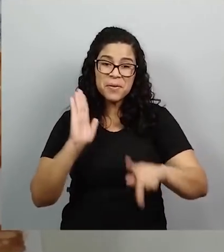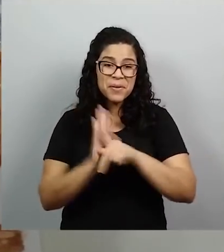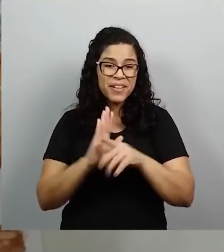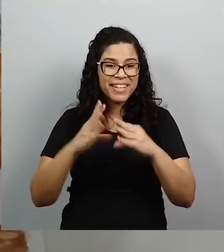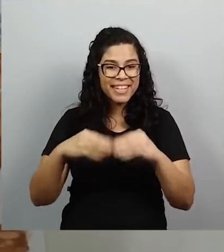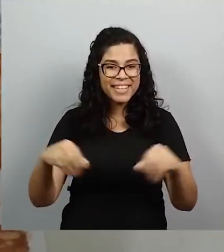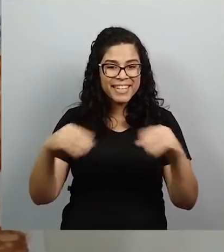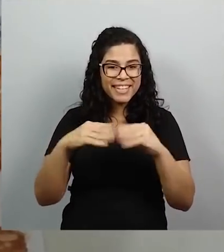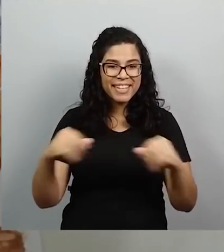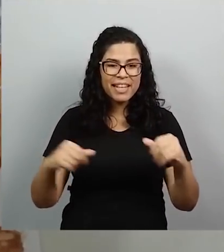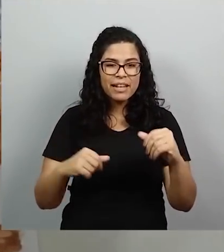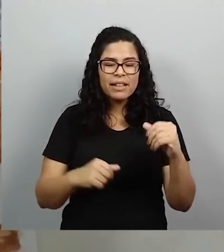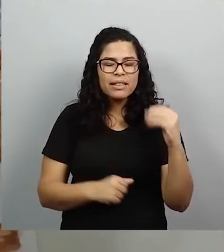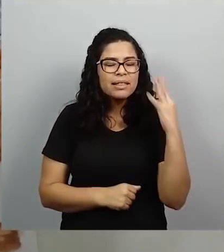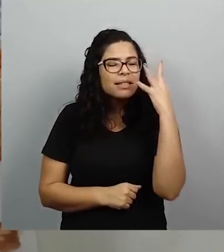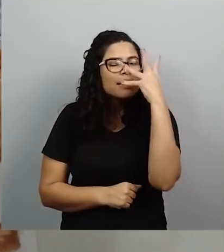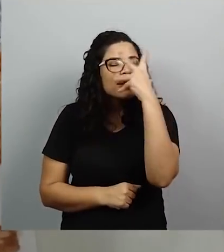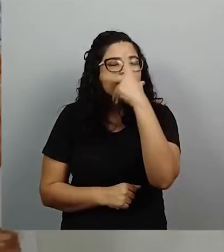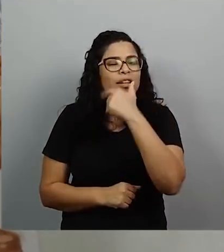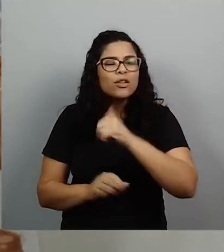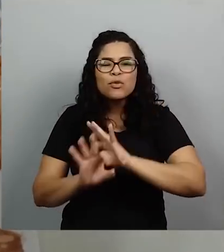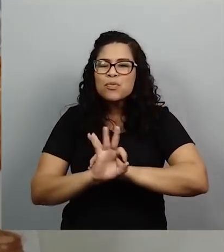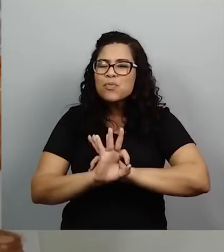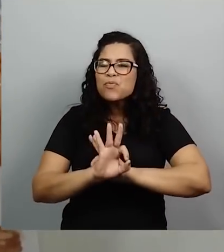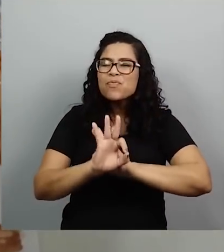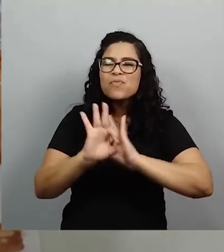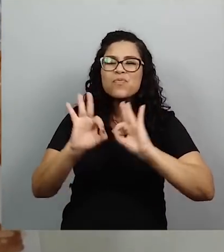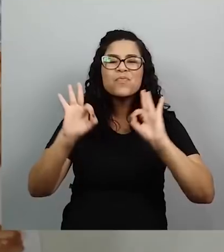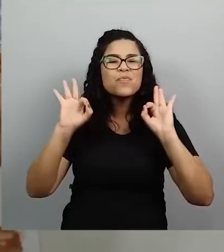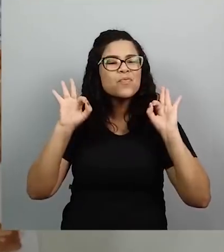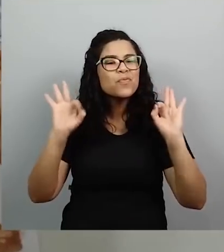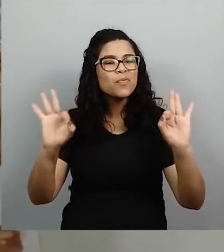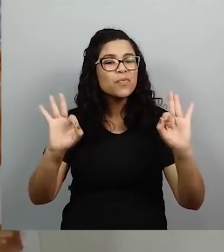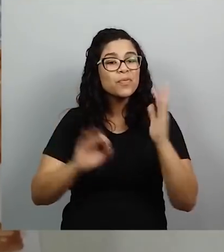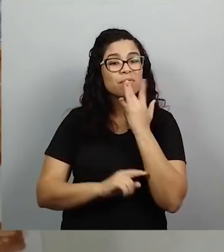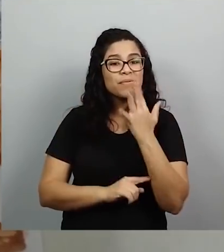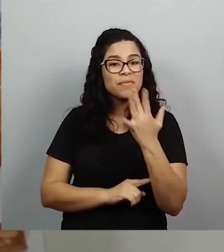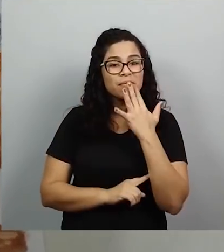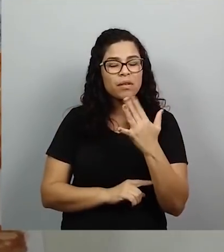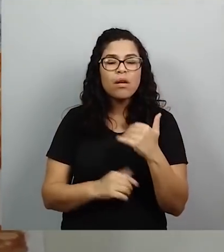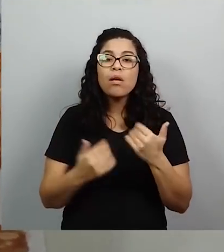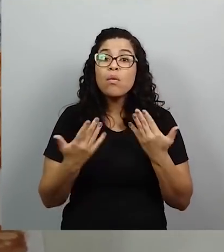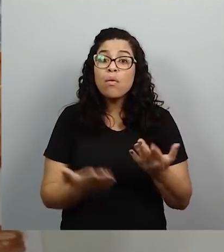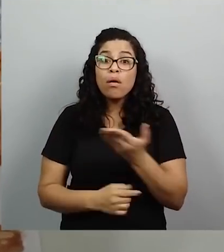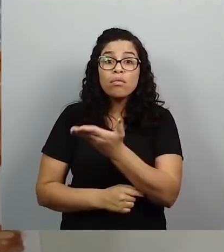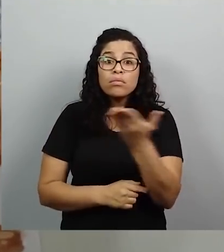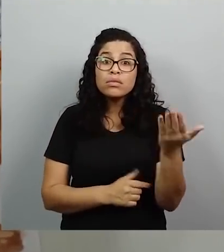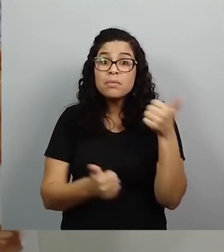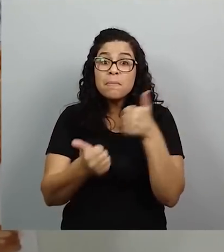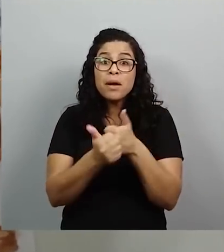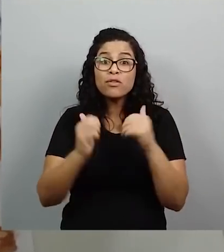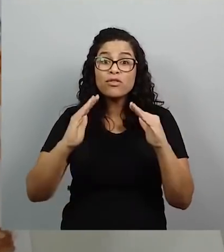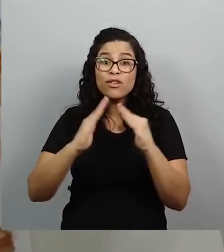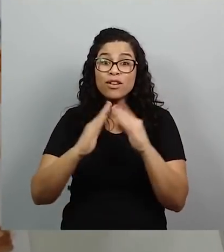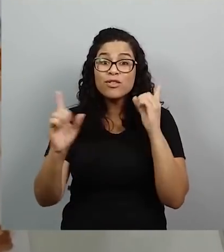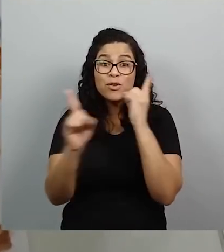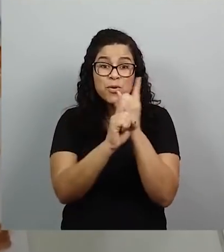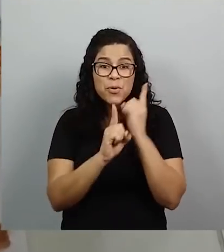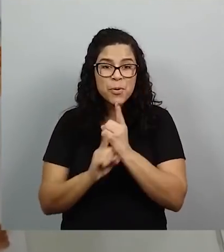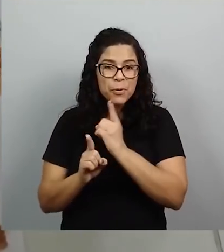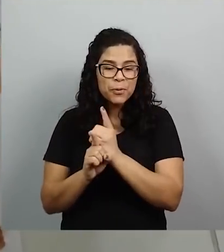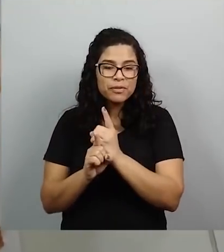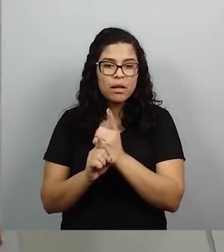terra. Olha só que cores incríveis! Quais cores de terra será que vocês vão encontrar aí perto da